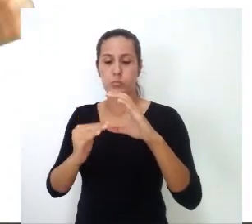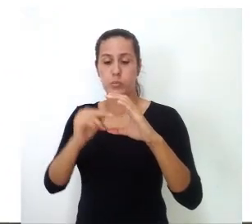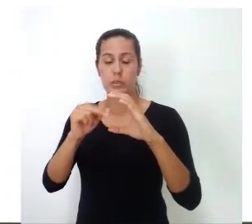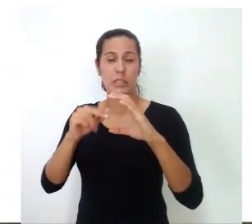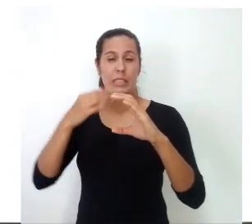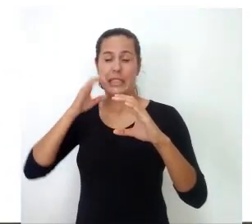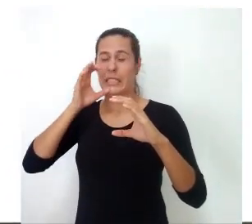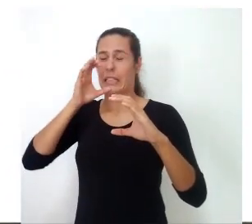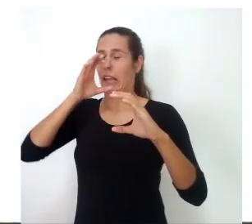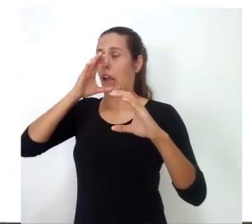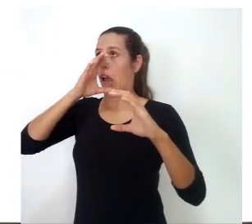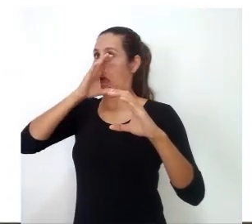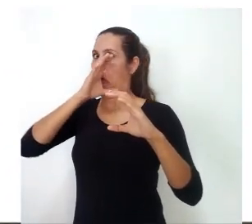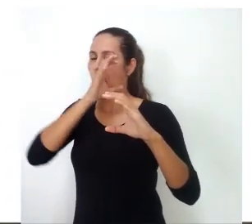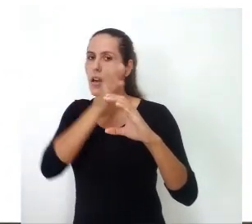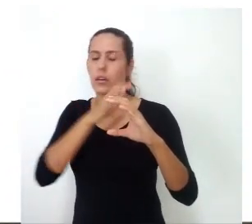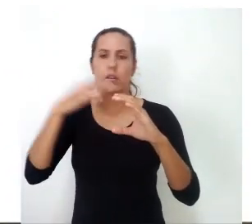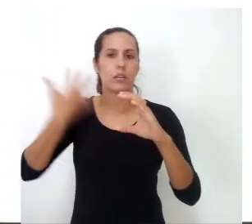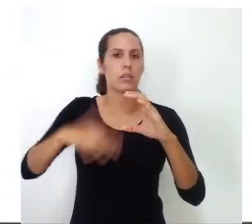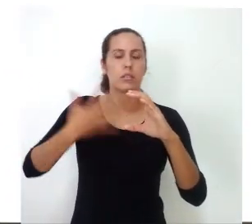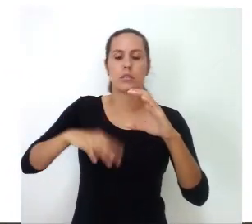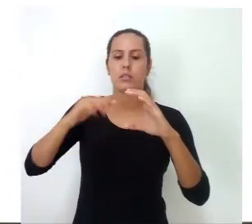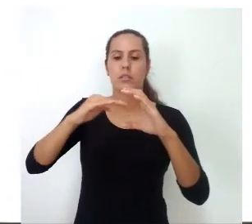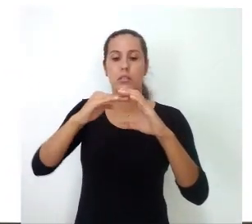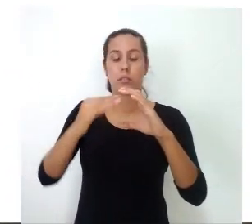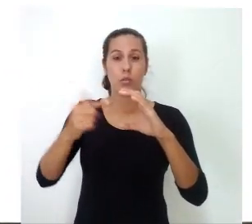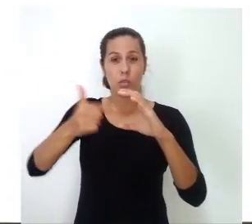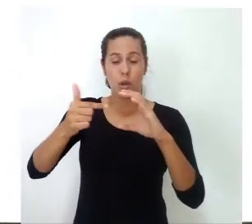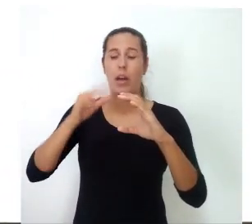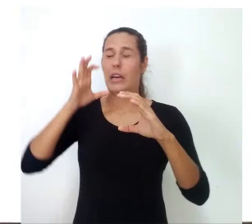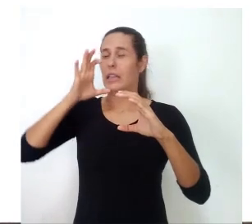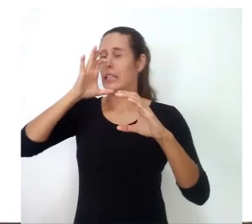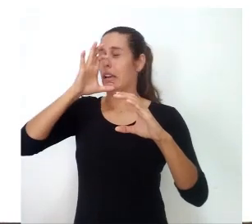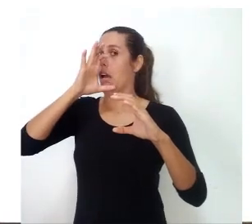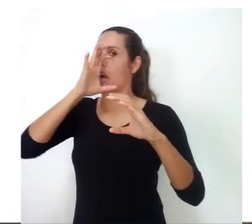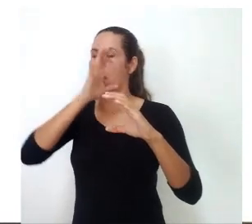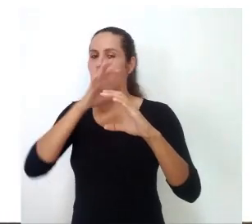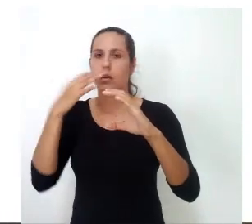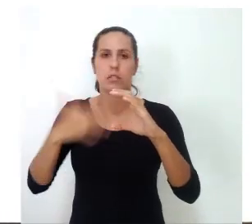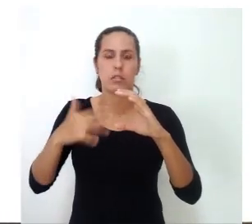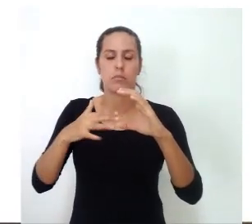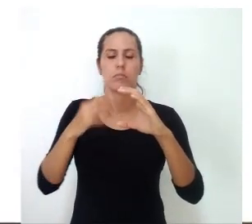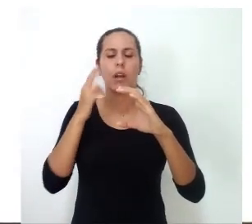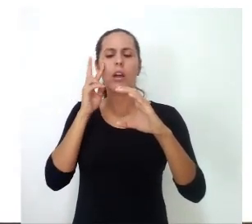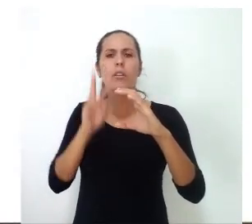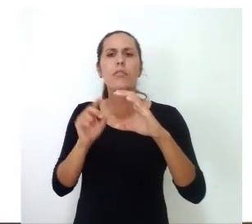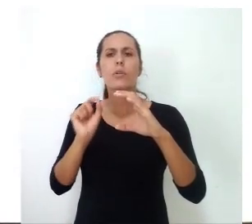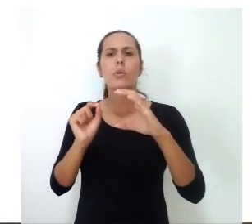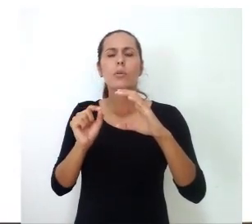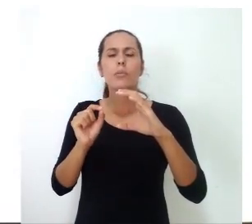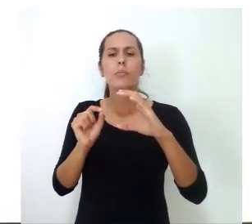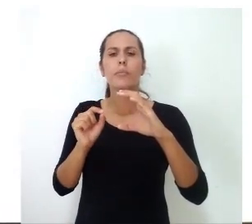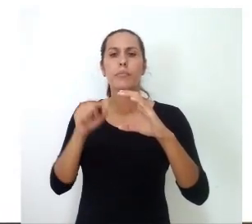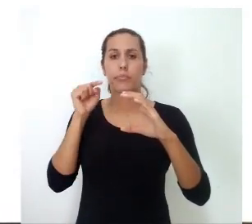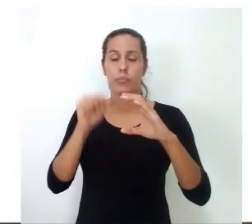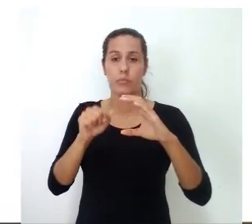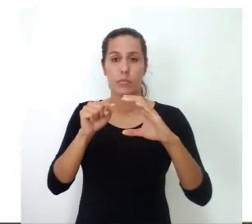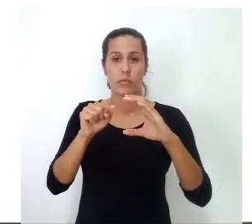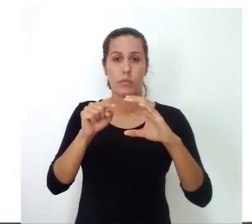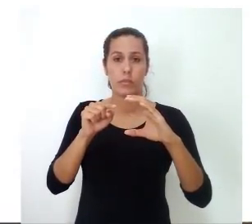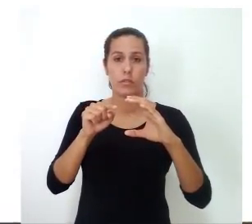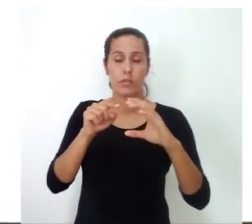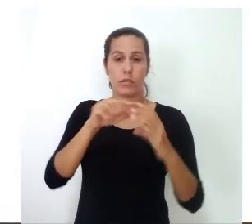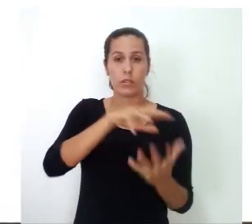manto, quente, muito quente. E aí a gente viu que a Terra, ela